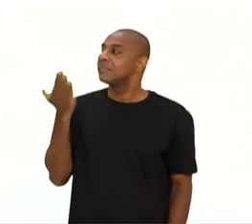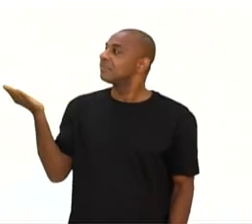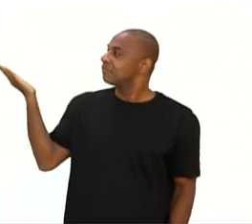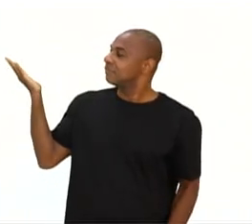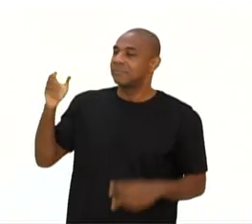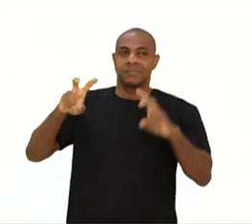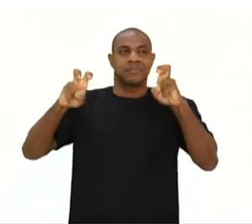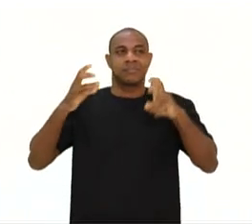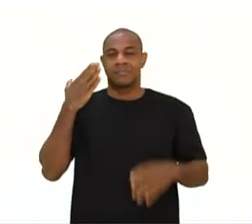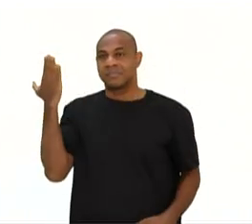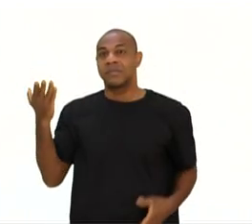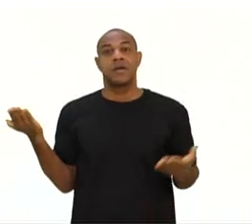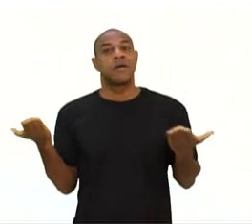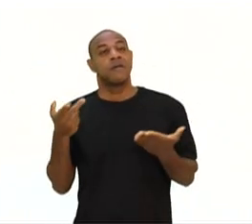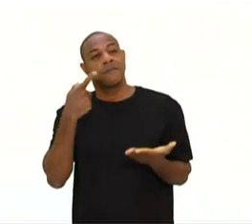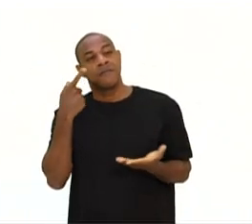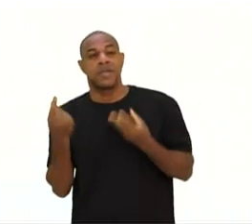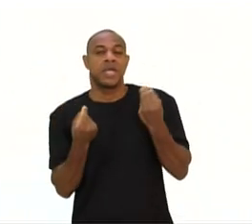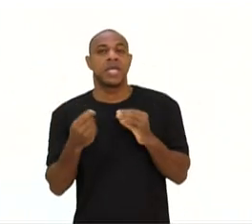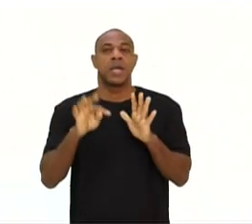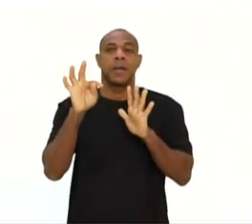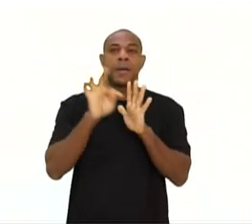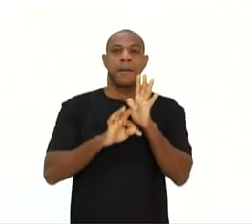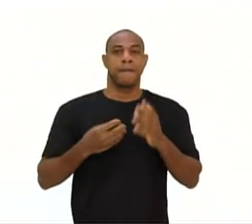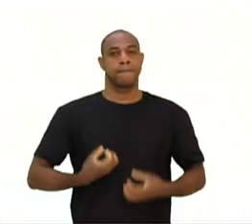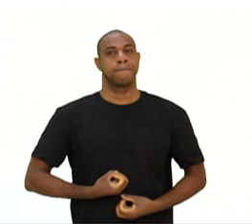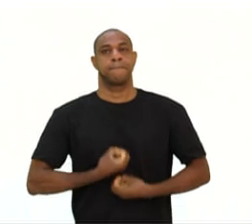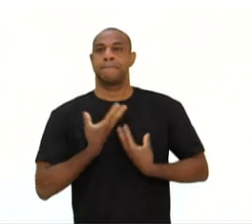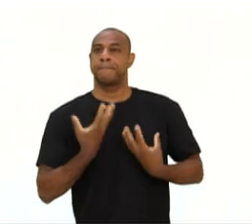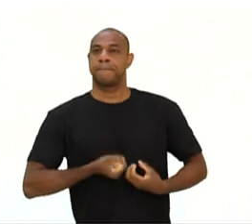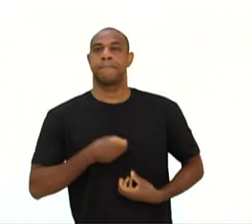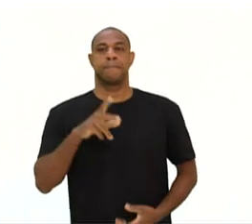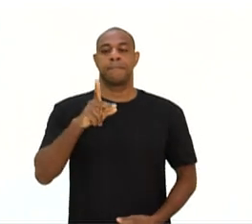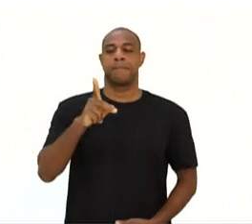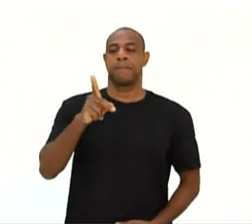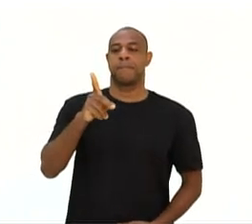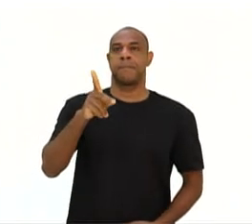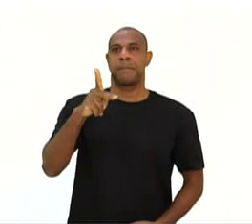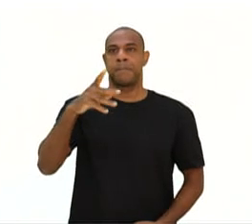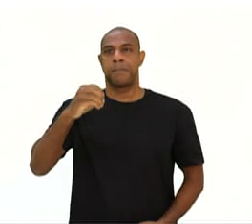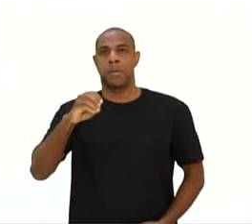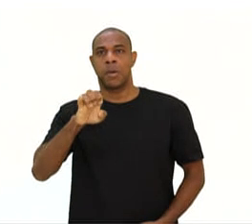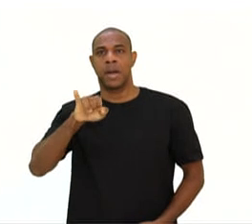análise de poemas, né, e alguns textos relacionados a esse mesmo tema, ok?